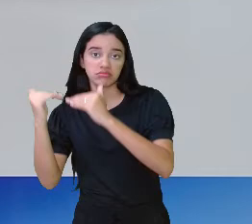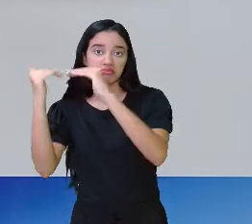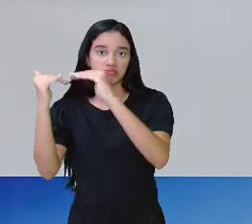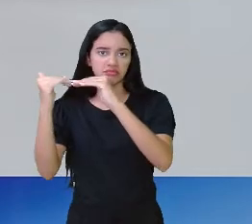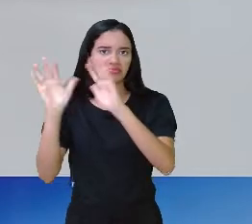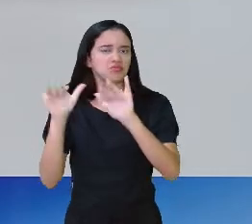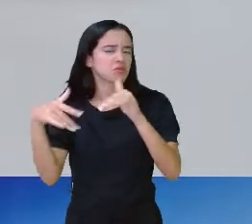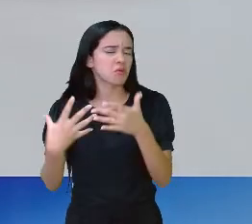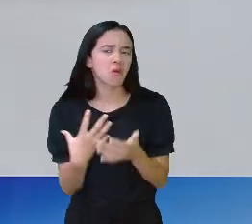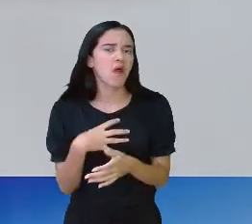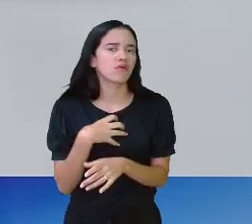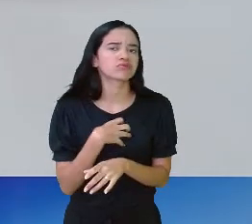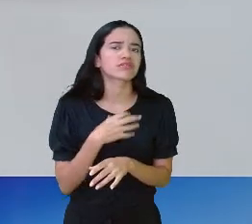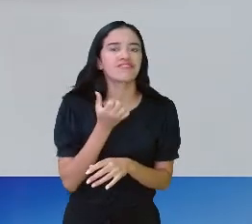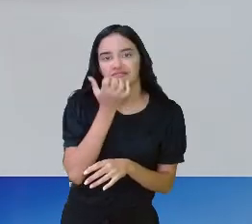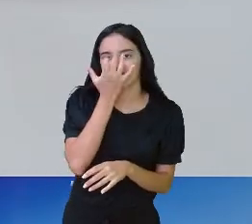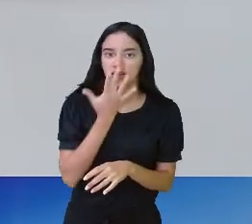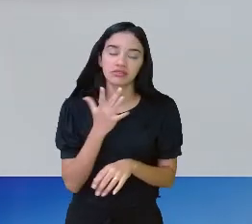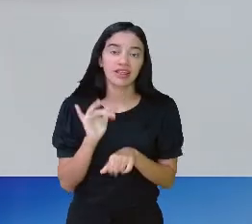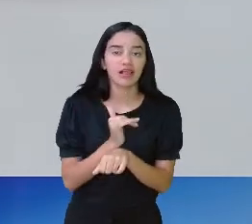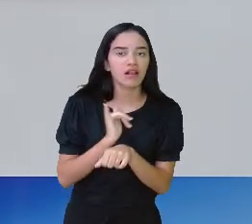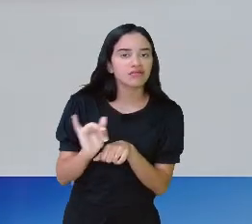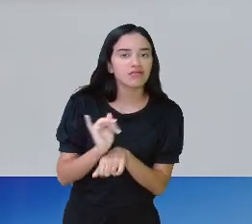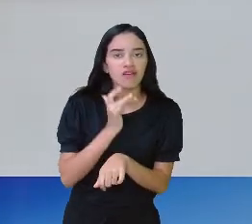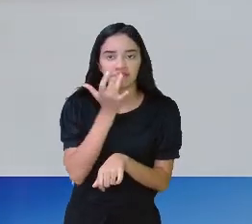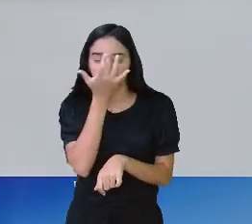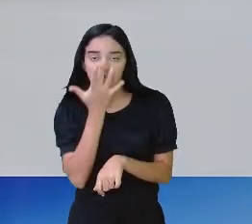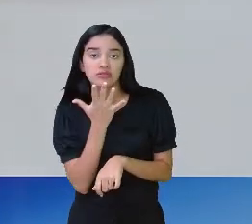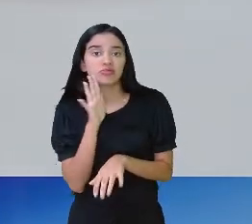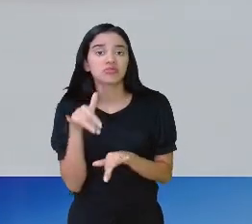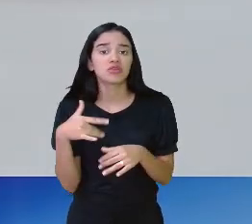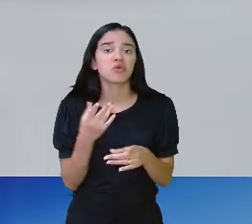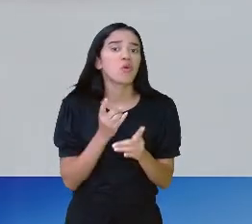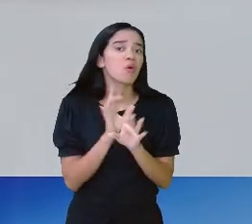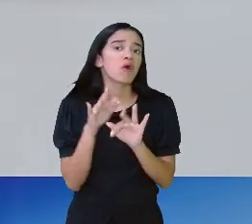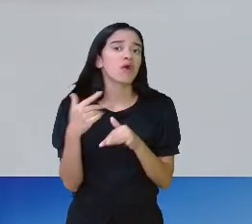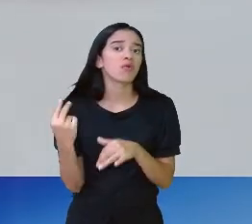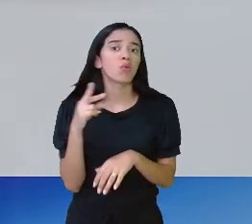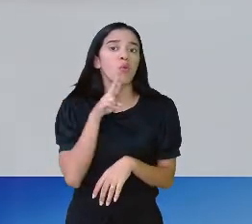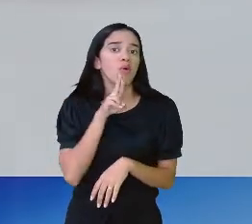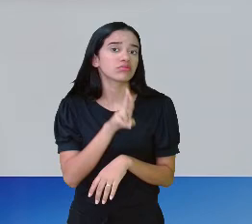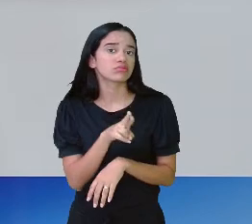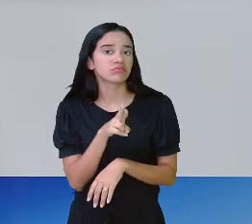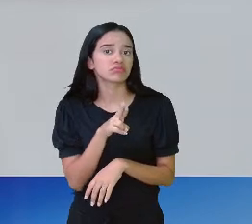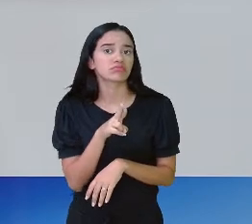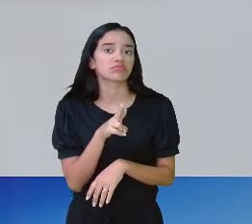para cima. Qual é a forma mais fácil da gente encontrar esse resultado?